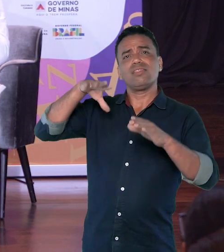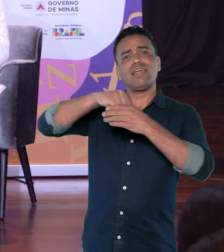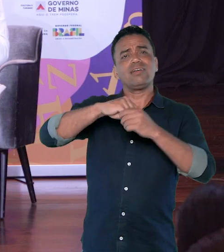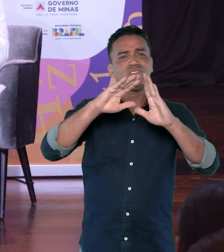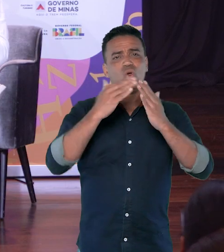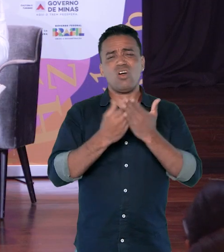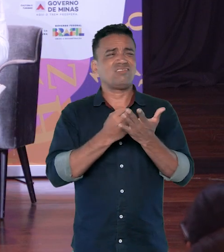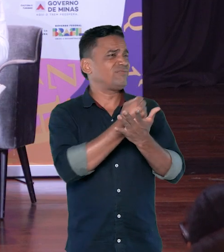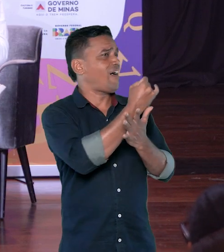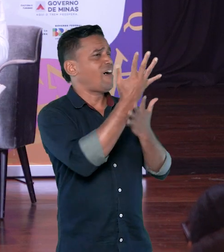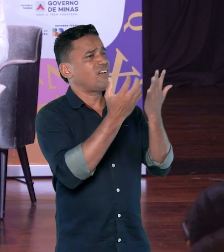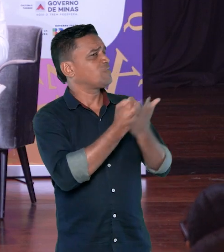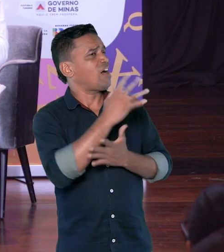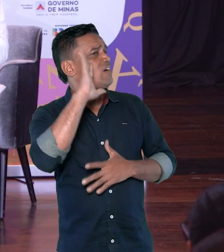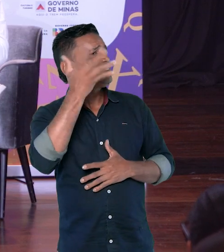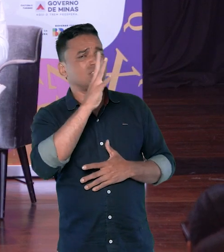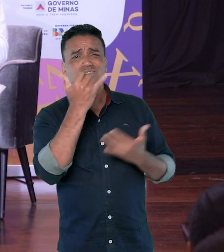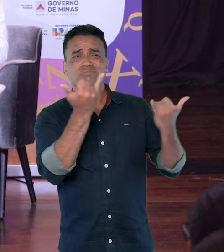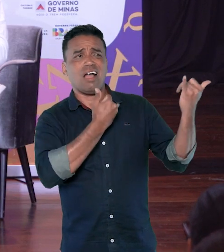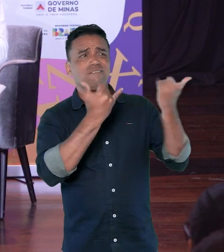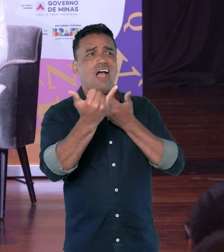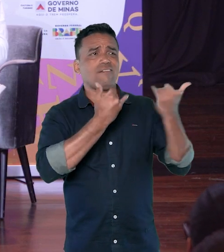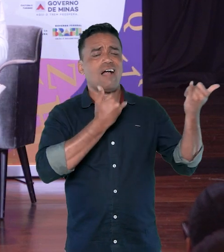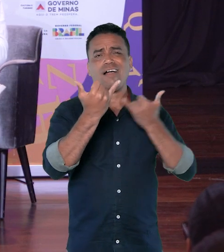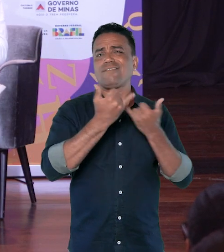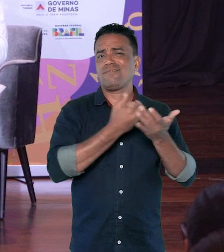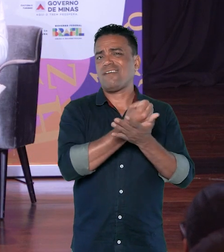Teve vários, assim, eu recebi muitas